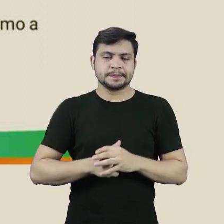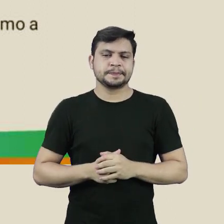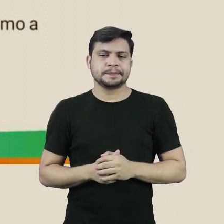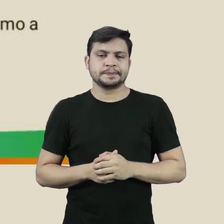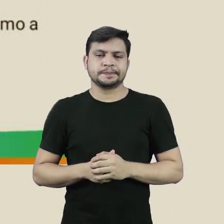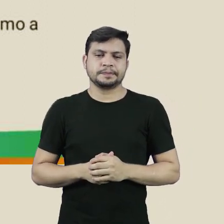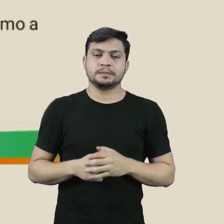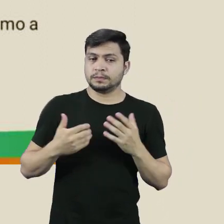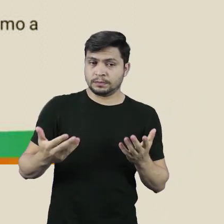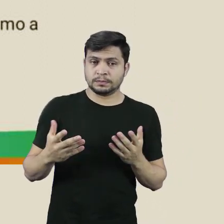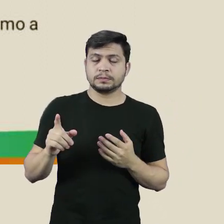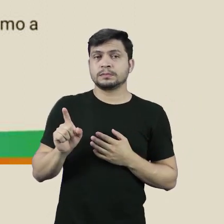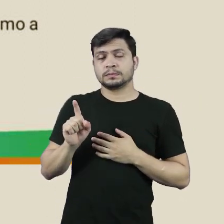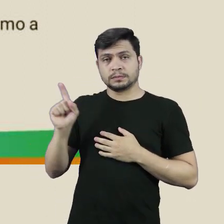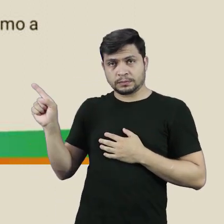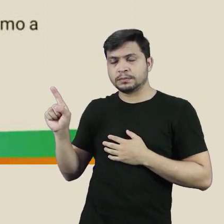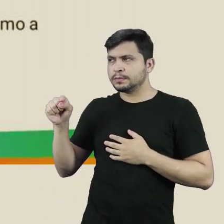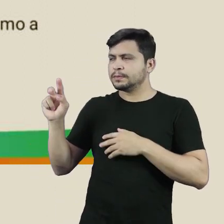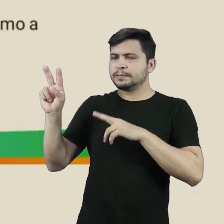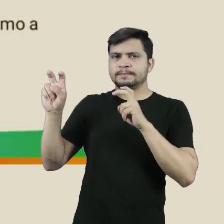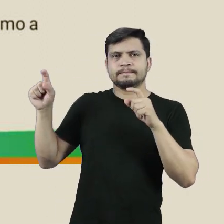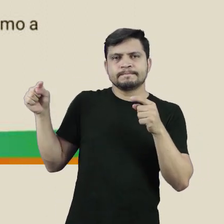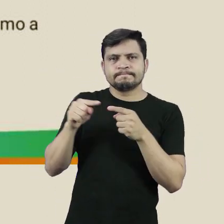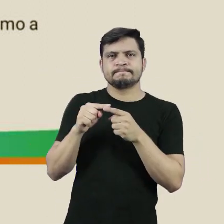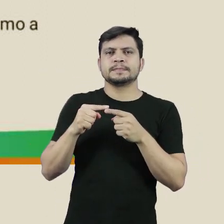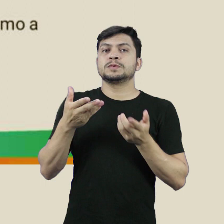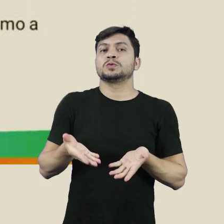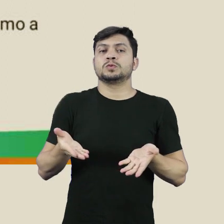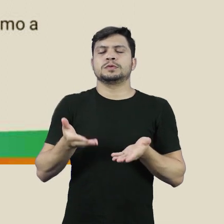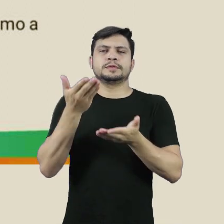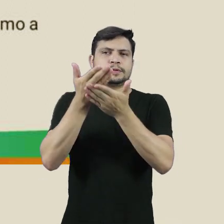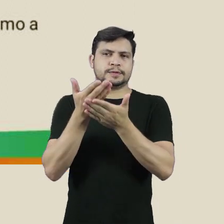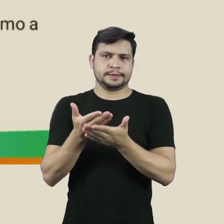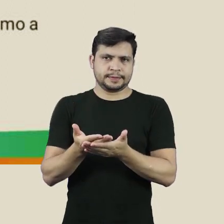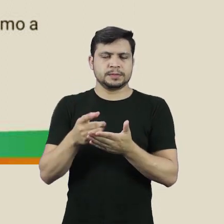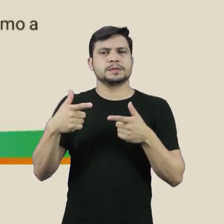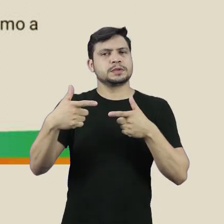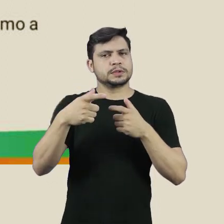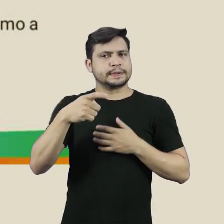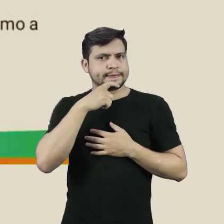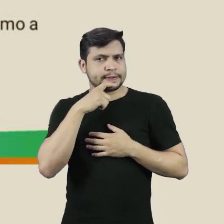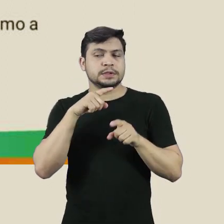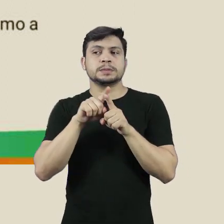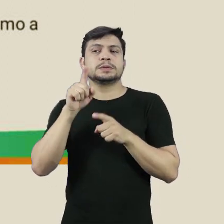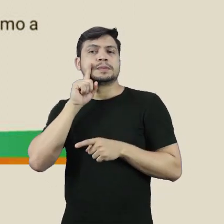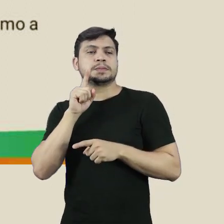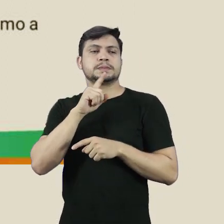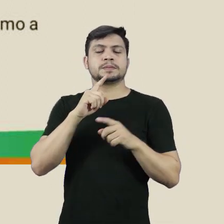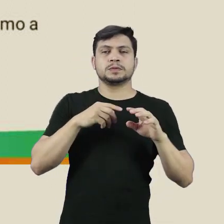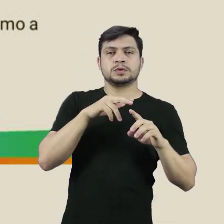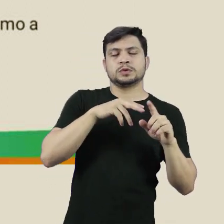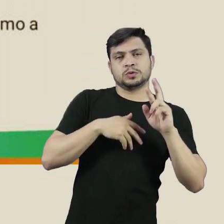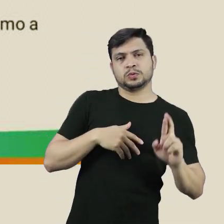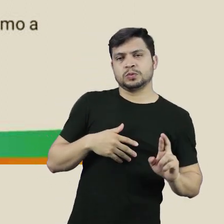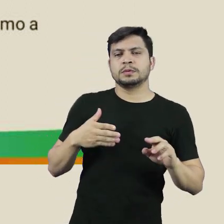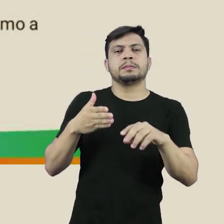algum tempo e é justamente sobre esse assunto da Guerra Fria e a participação dos Estados Unidos e União Soviética.